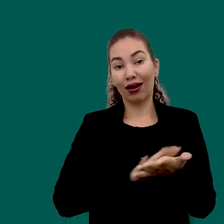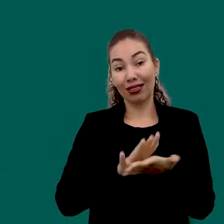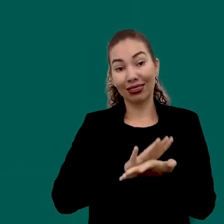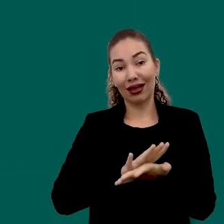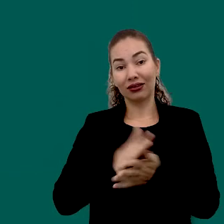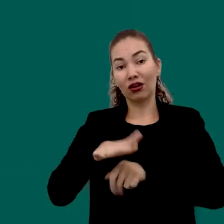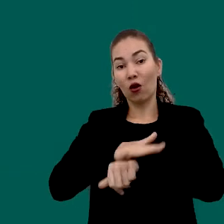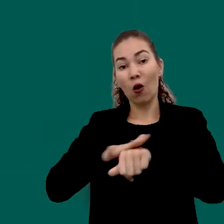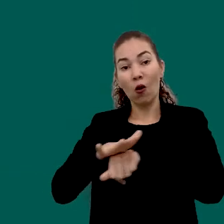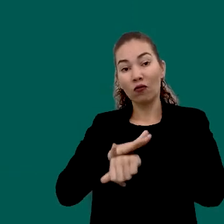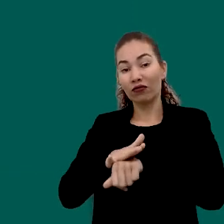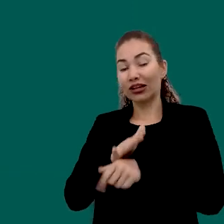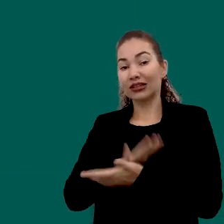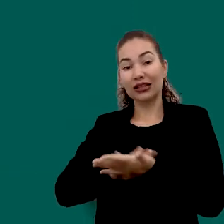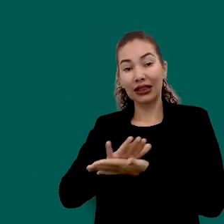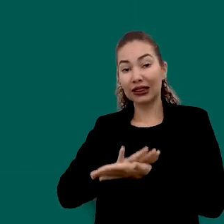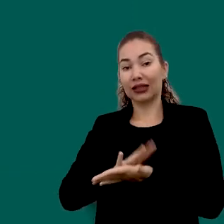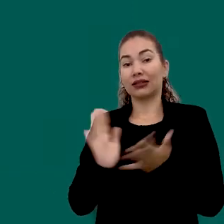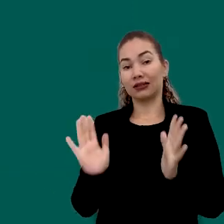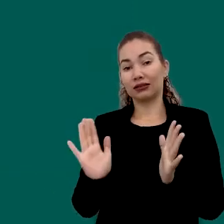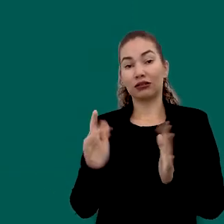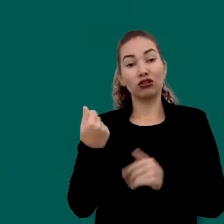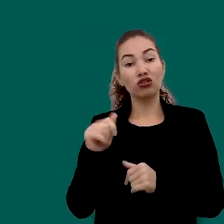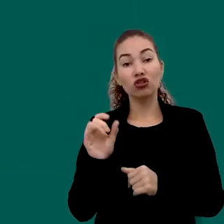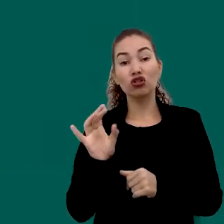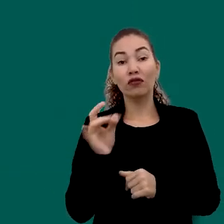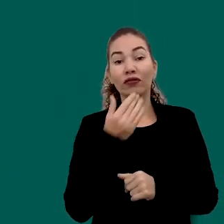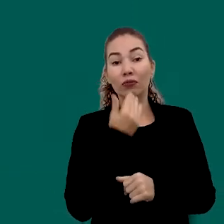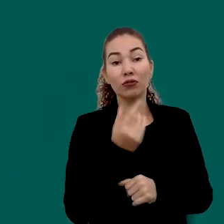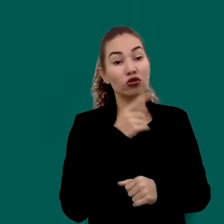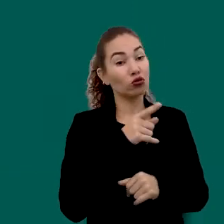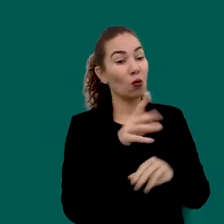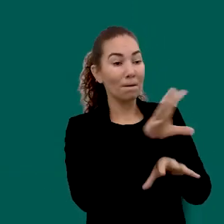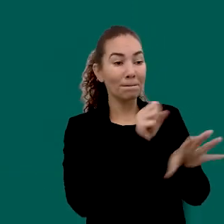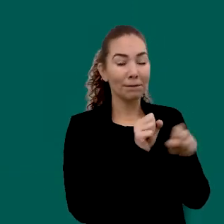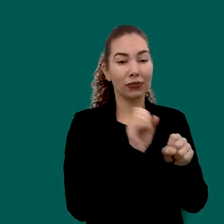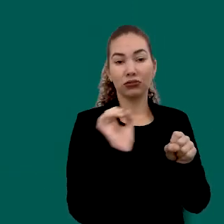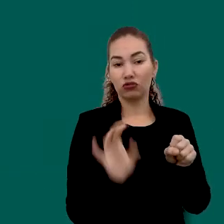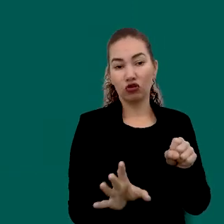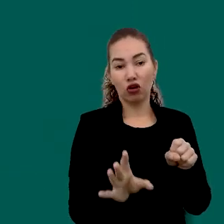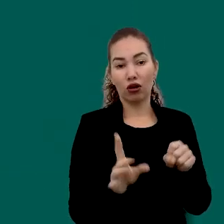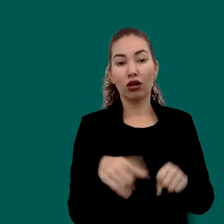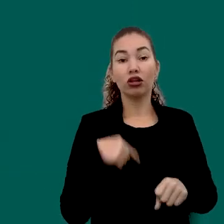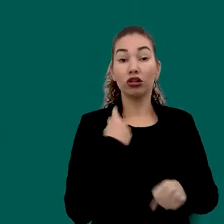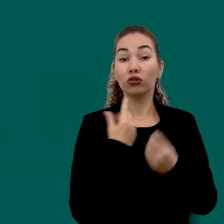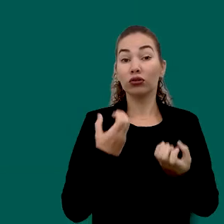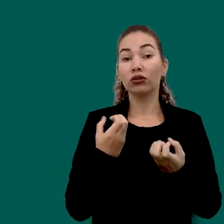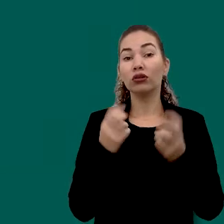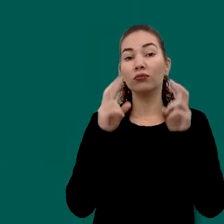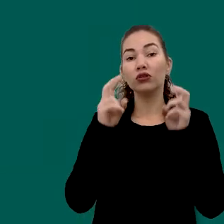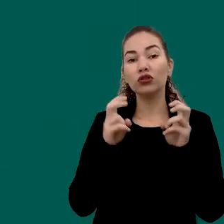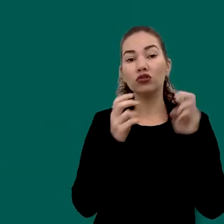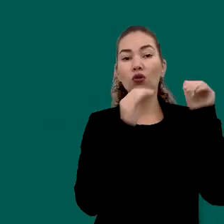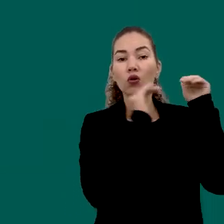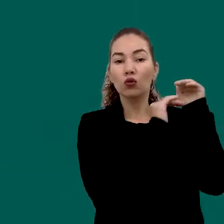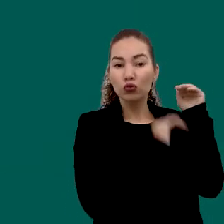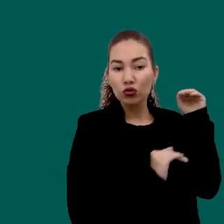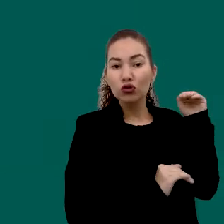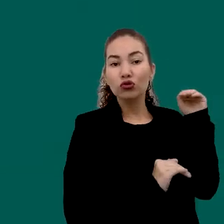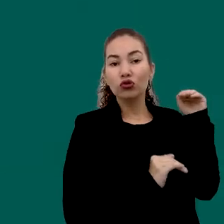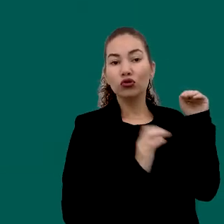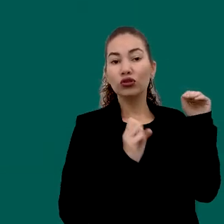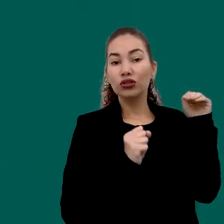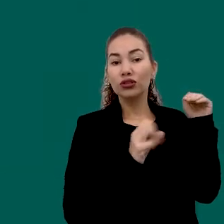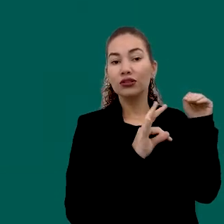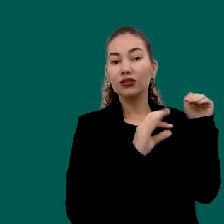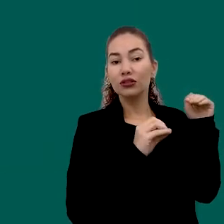cair pedidos e tu tem que separar. E a gente preza muito essa questão do estoque, pois, vamos dizer que vocês fizeram uma